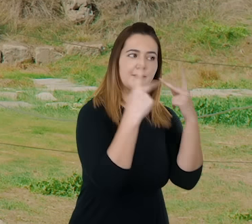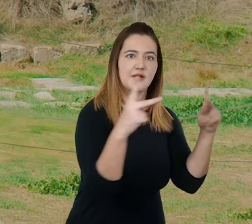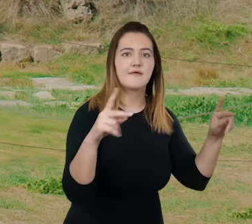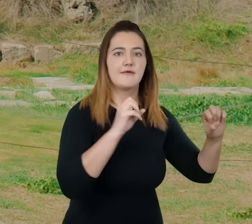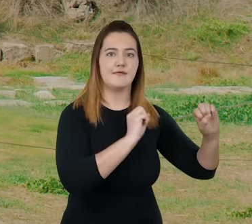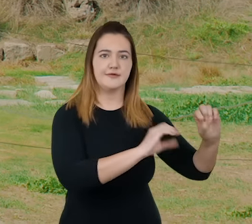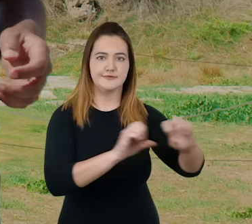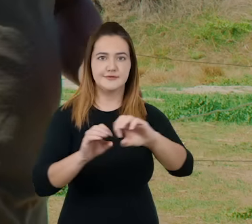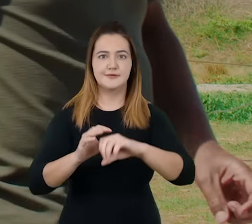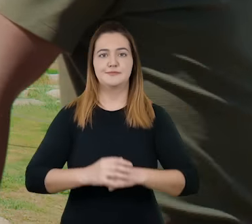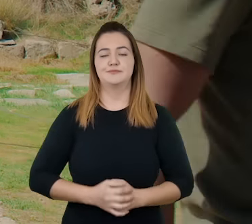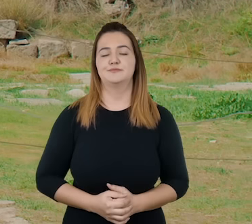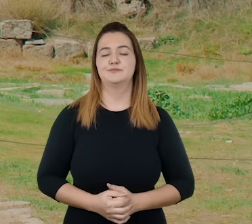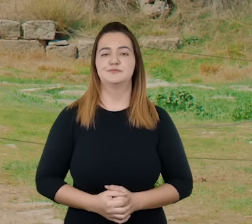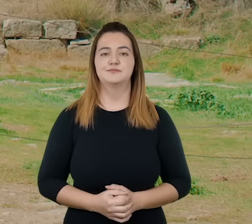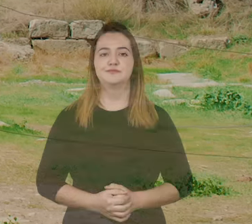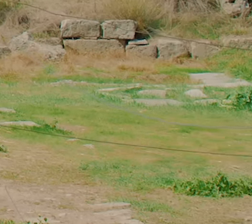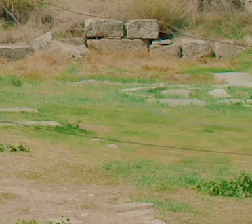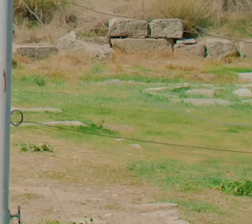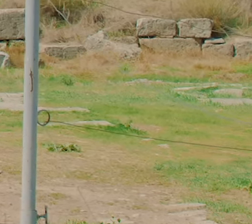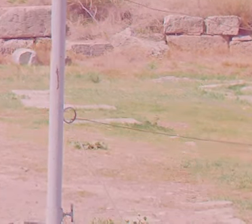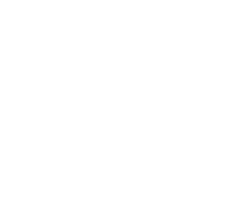coríntios modernos.